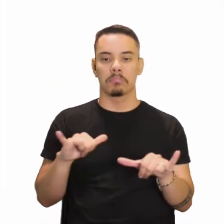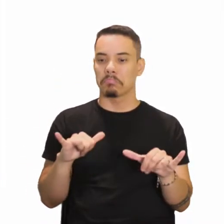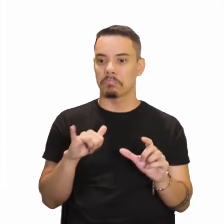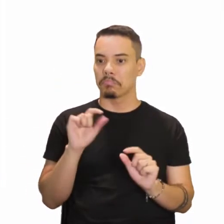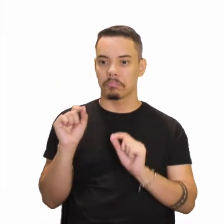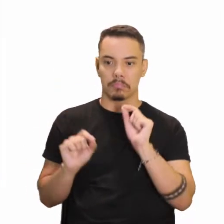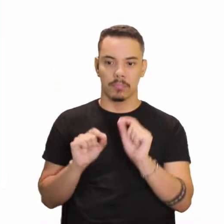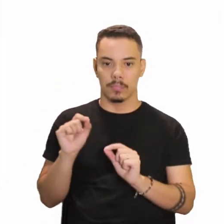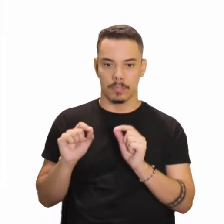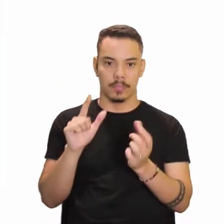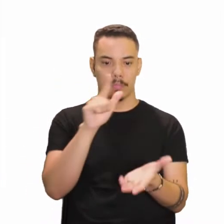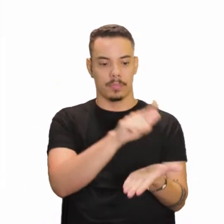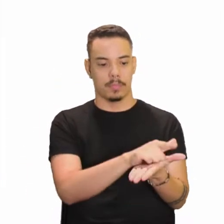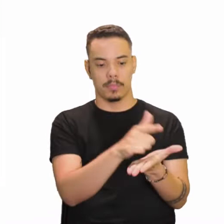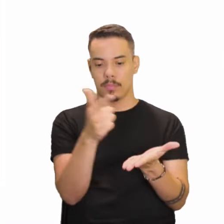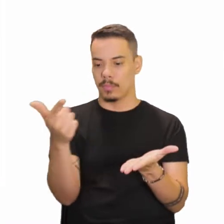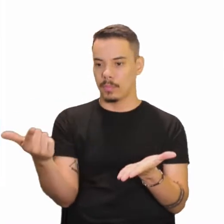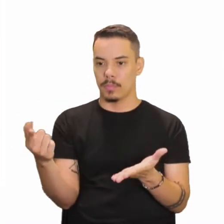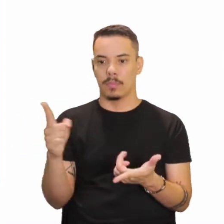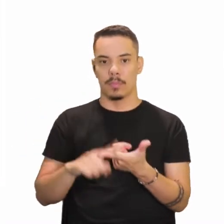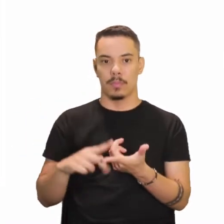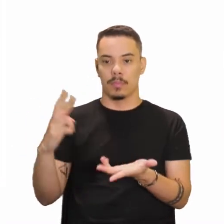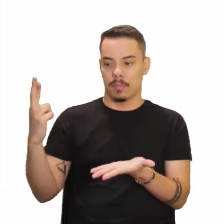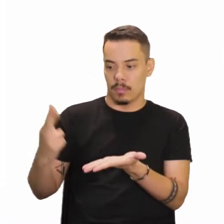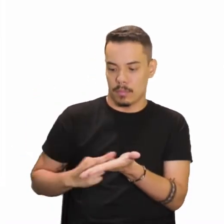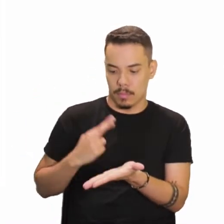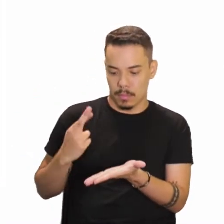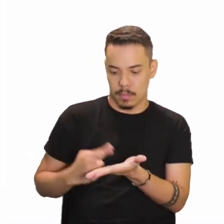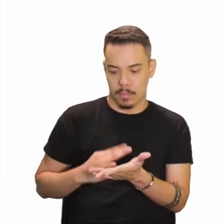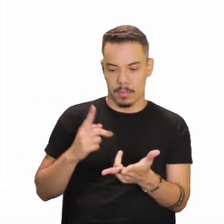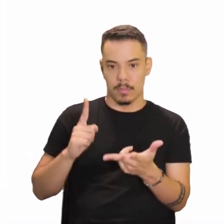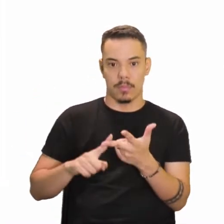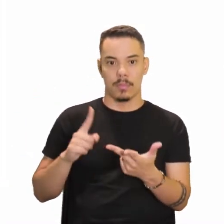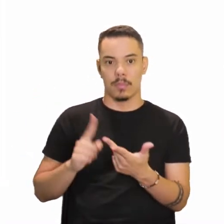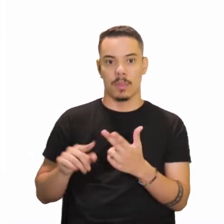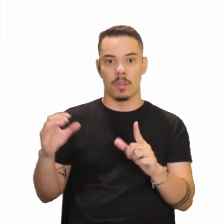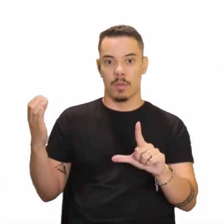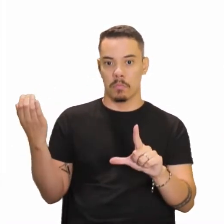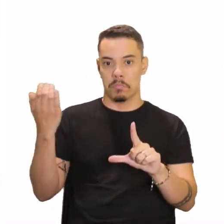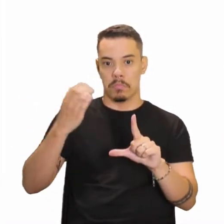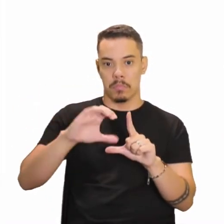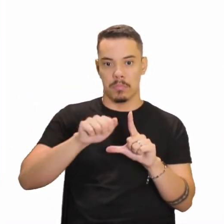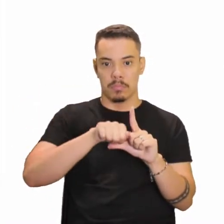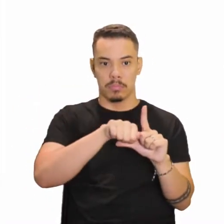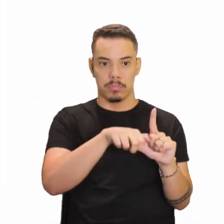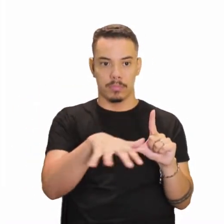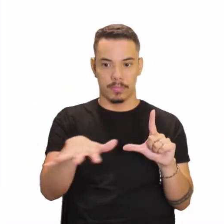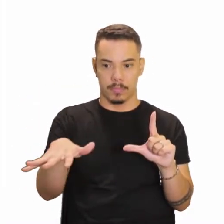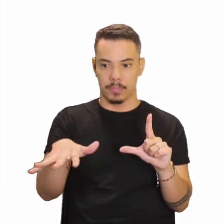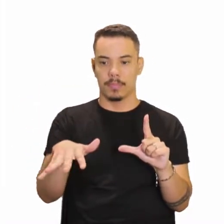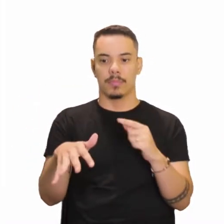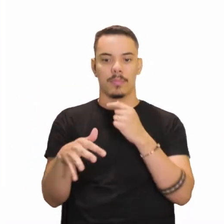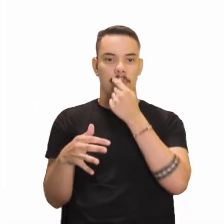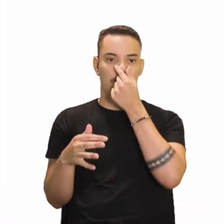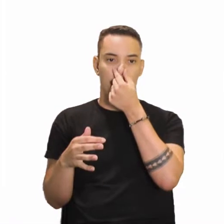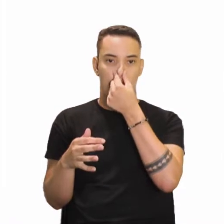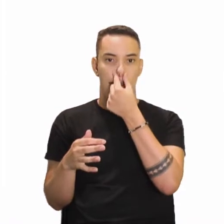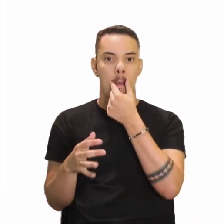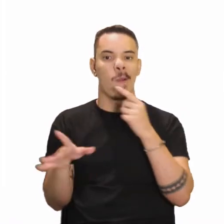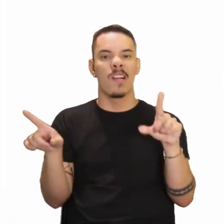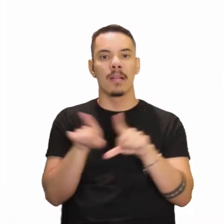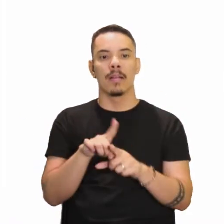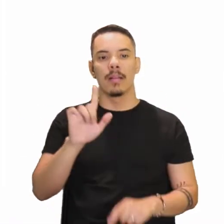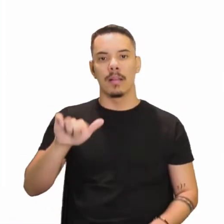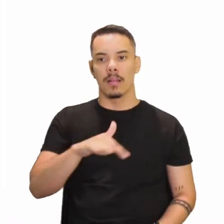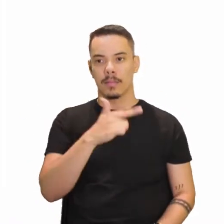veículo é esse o jornal A revista O blog Tá certo outra coisa importante